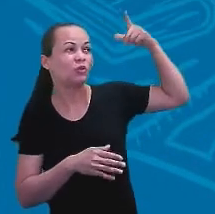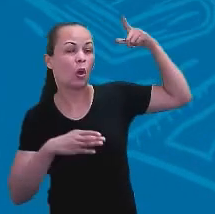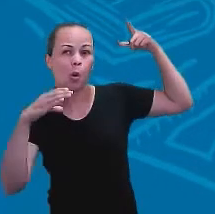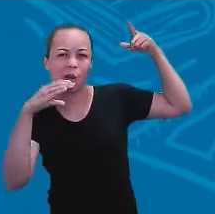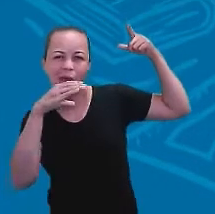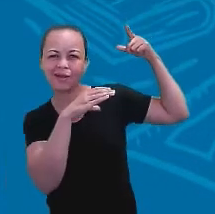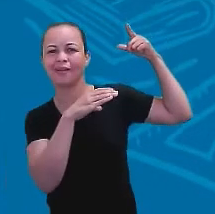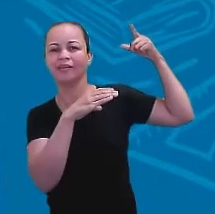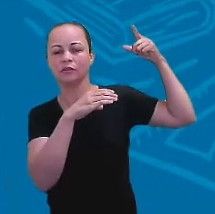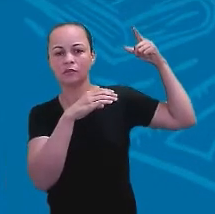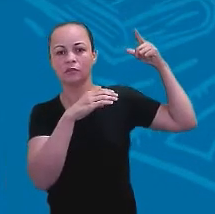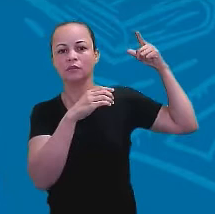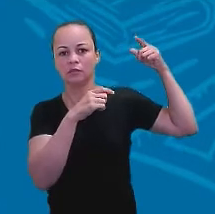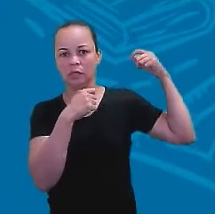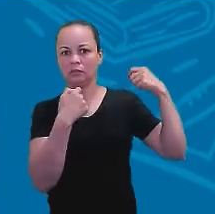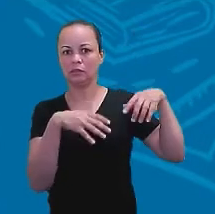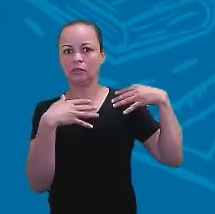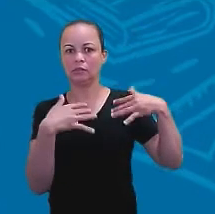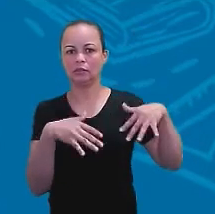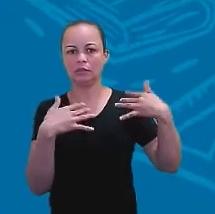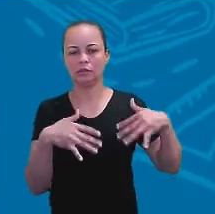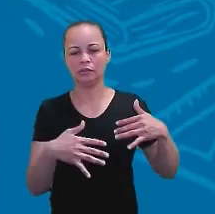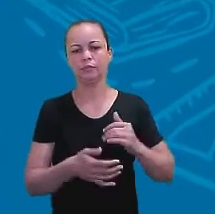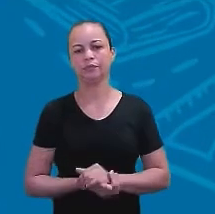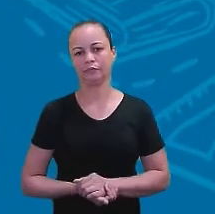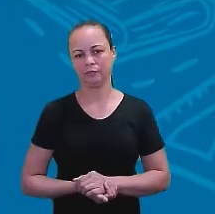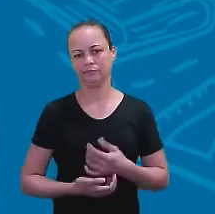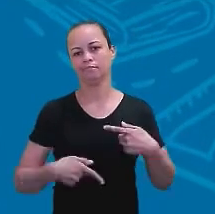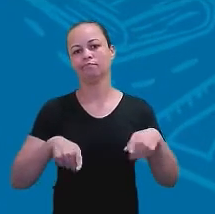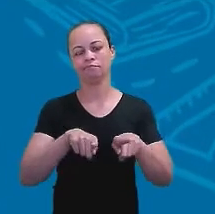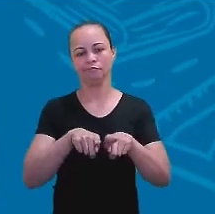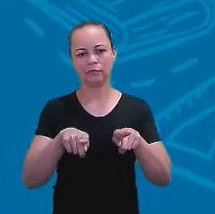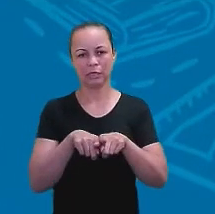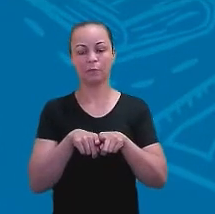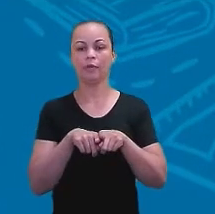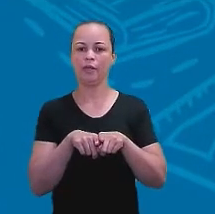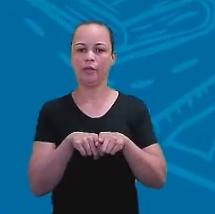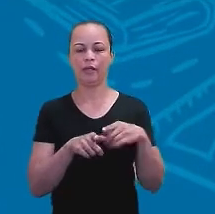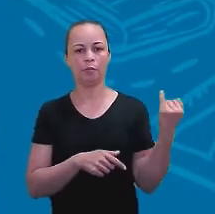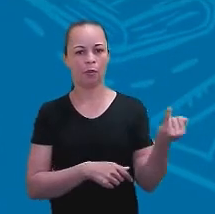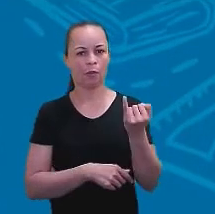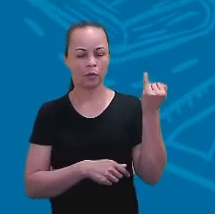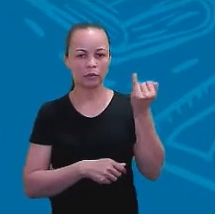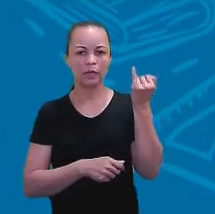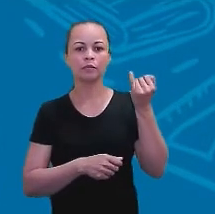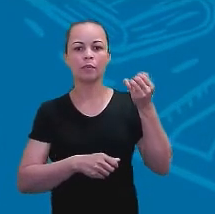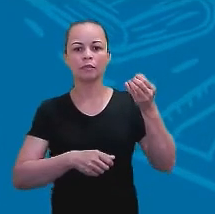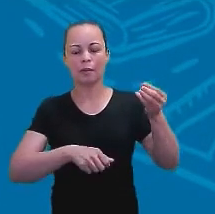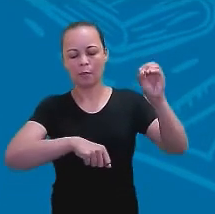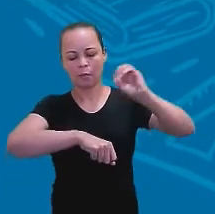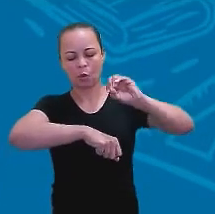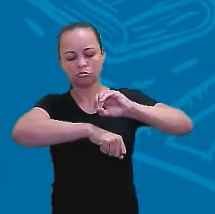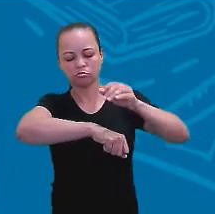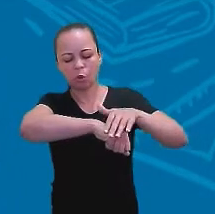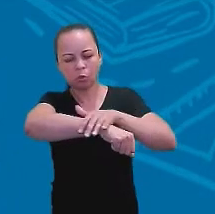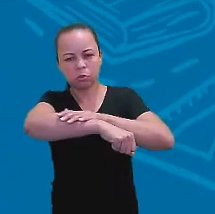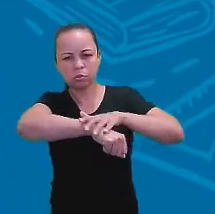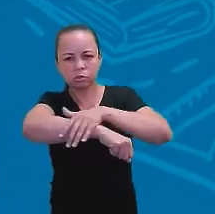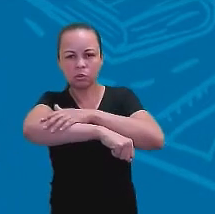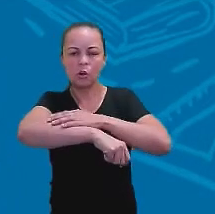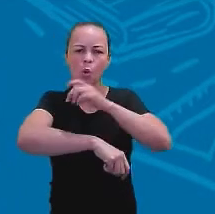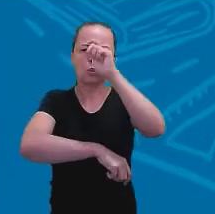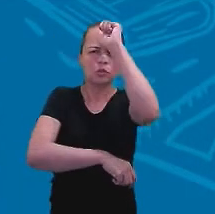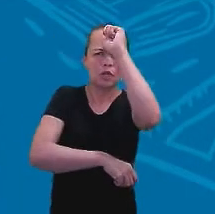mais intensos. Também é recomendável passar protetor solar, usar chapéu